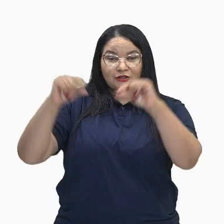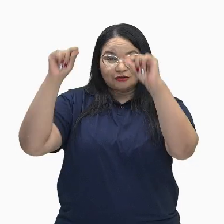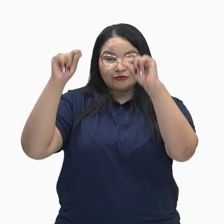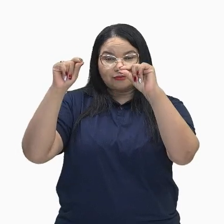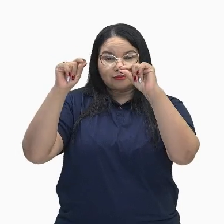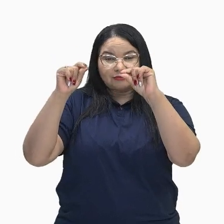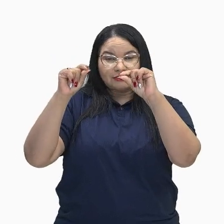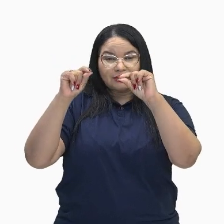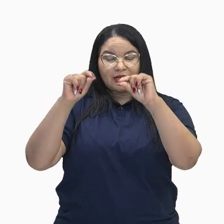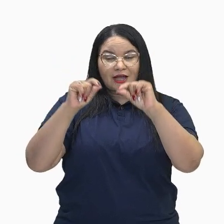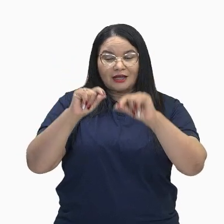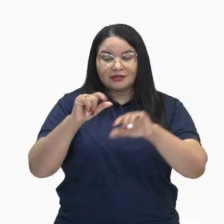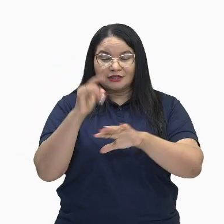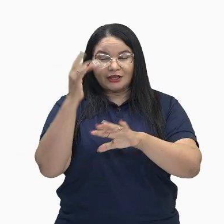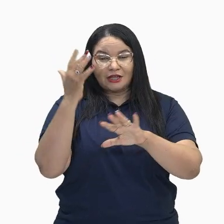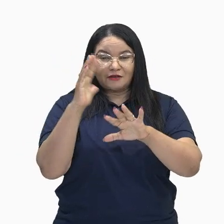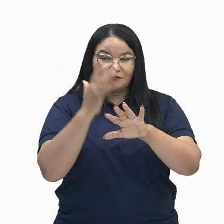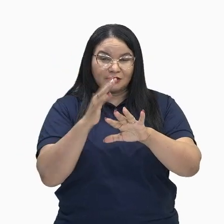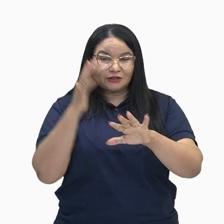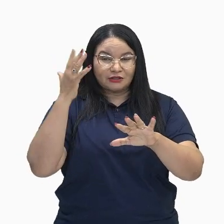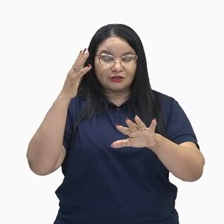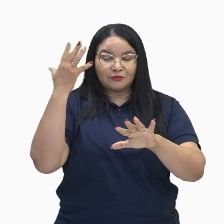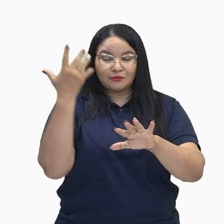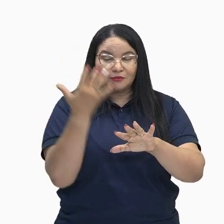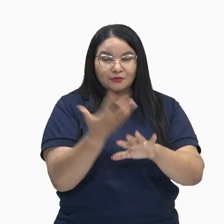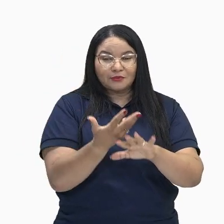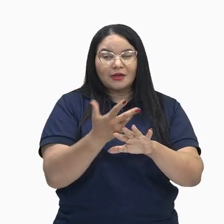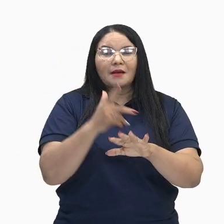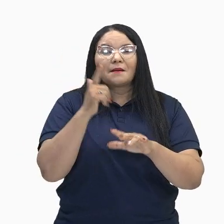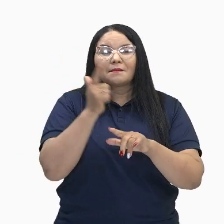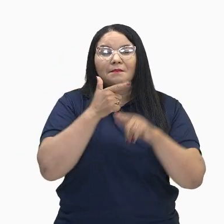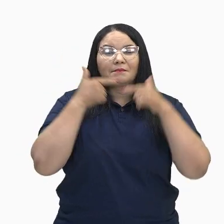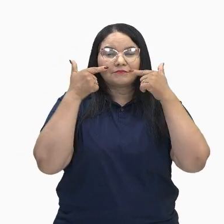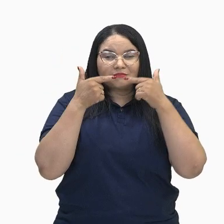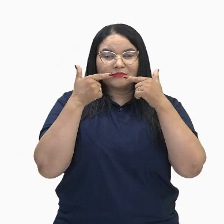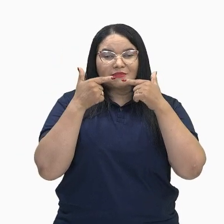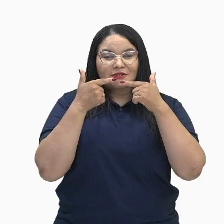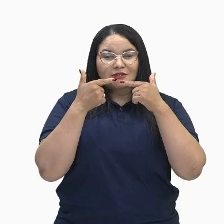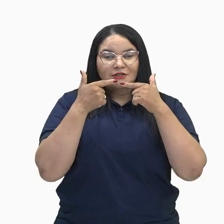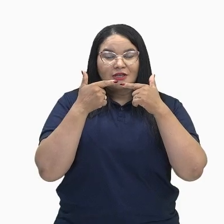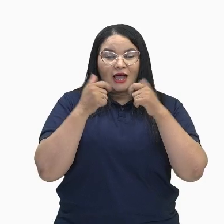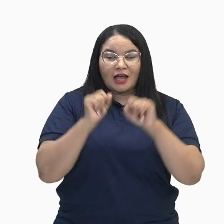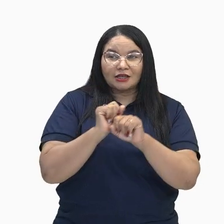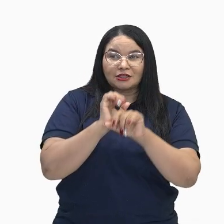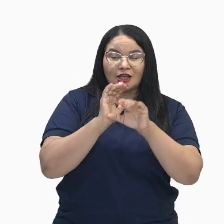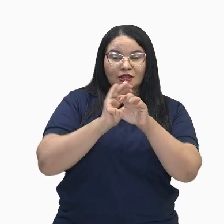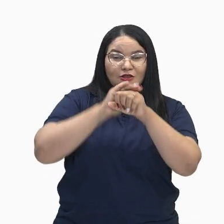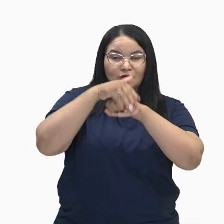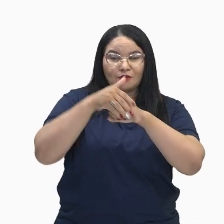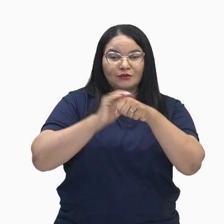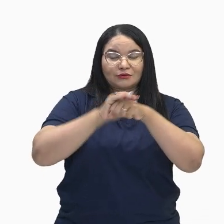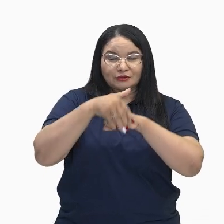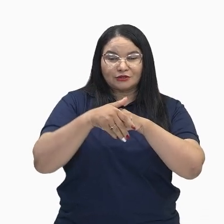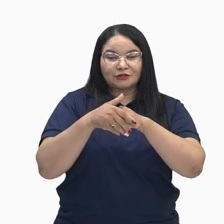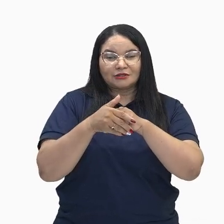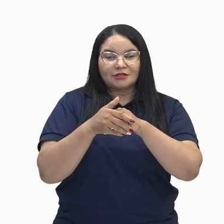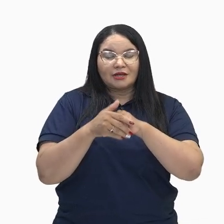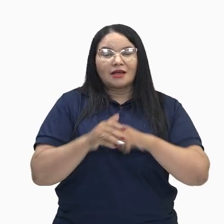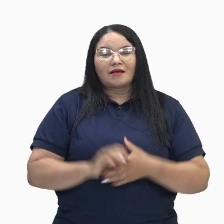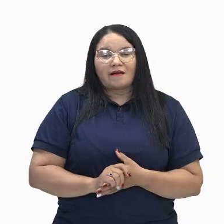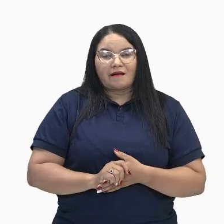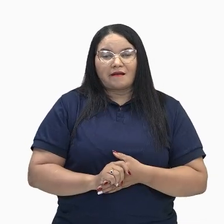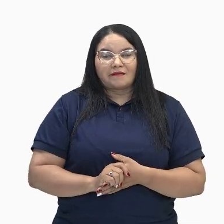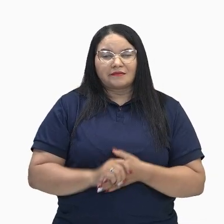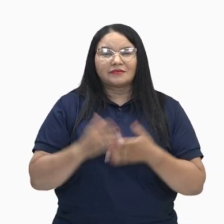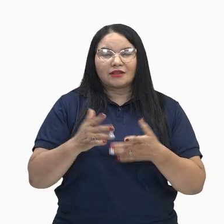sorrir, iluminando a noite dos caboclos. Então, a lua parecia sorrir.